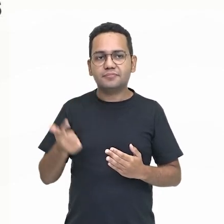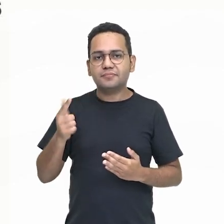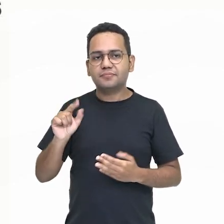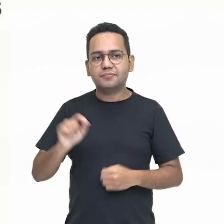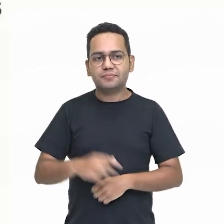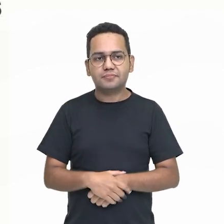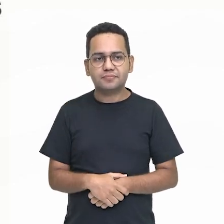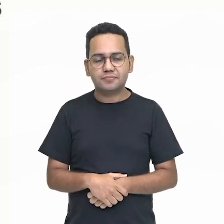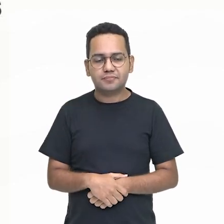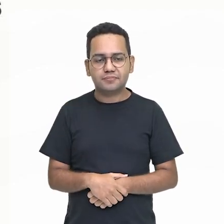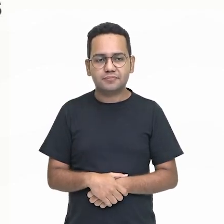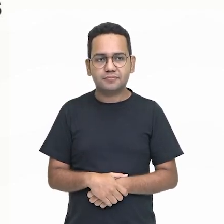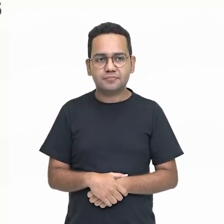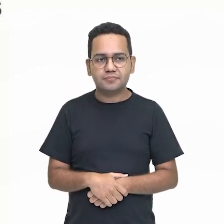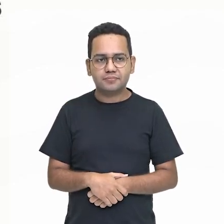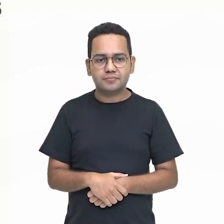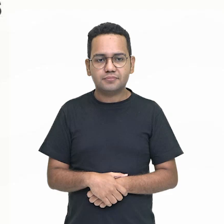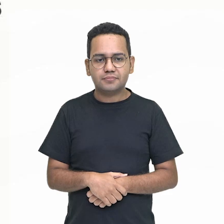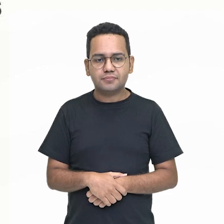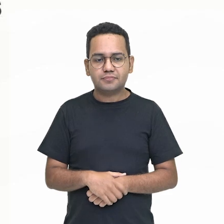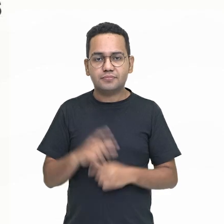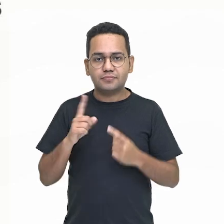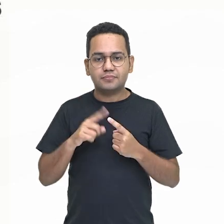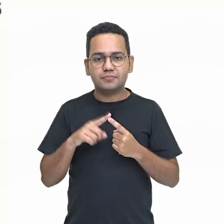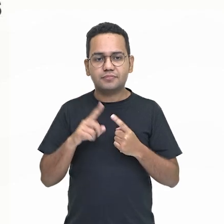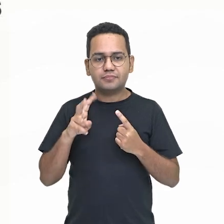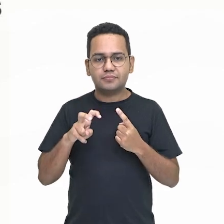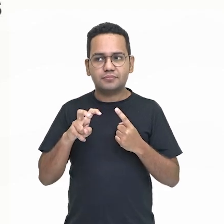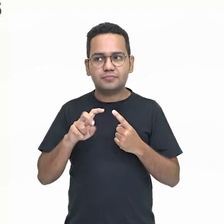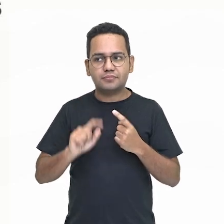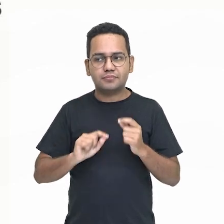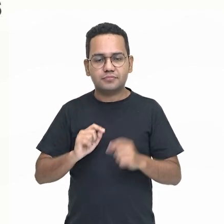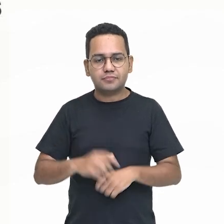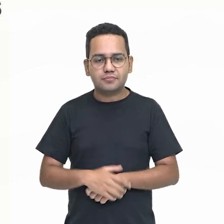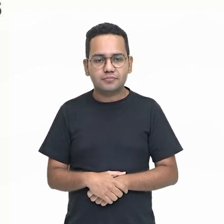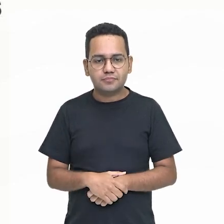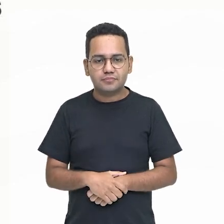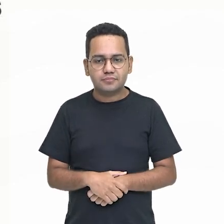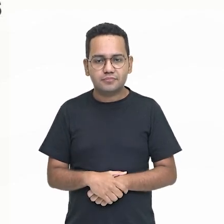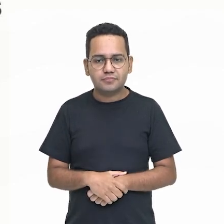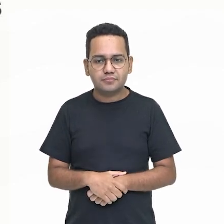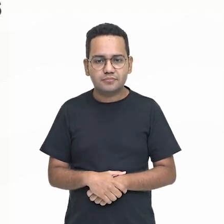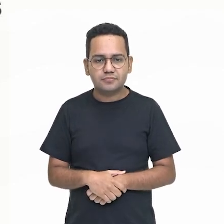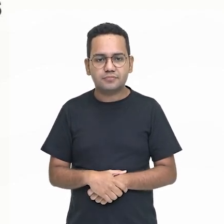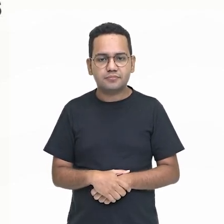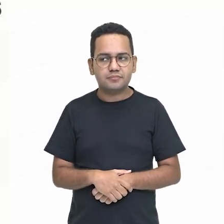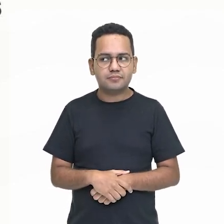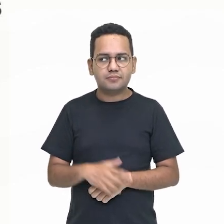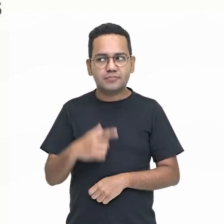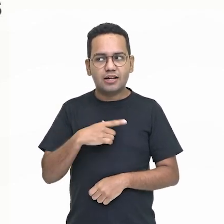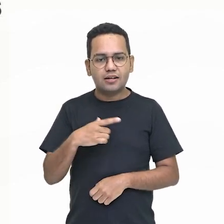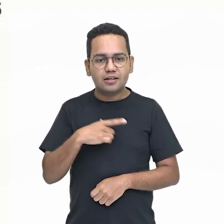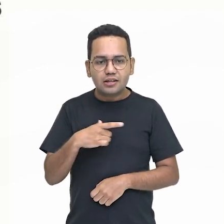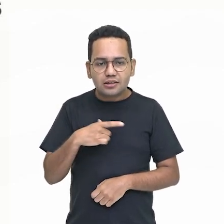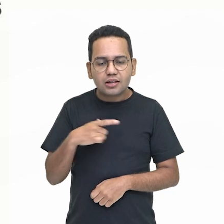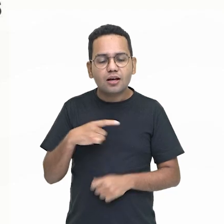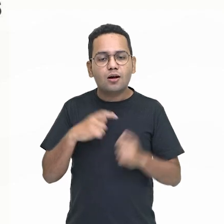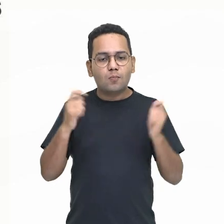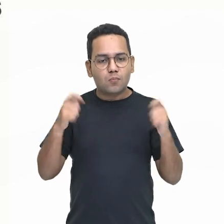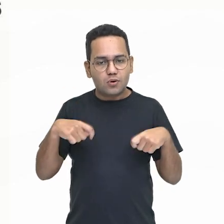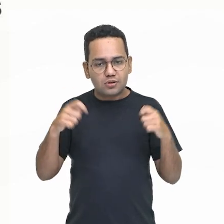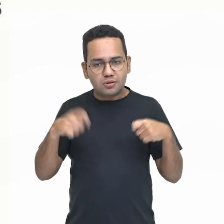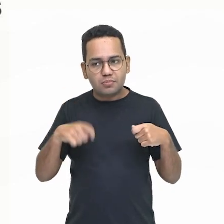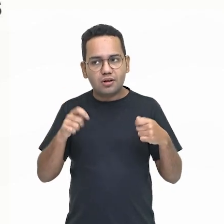que a energia solar, ainda falando dela, as formas mais comuns de aproveitamento